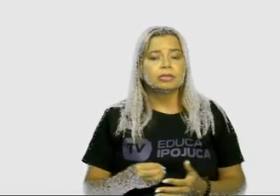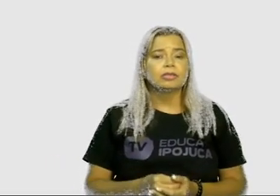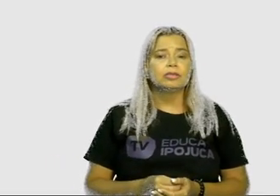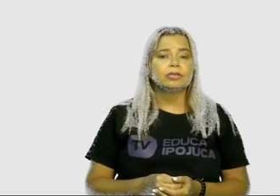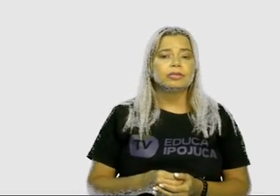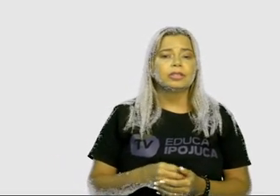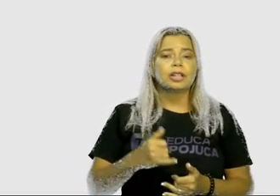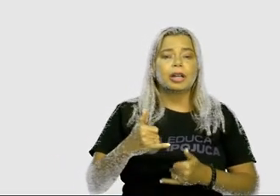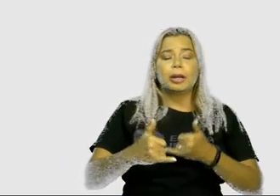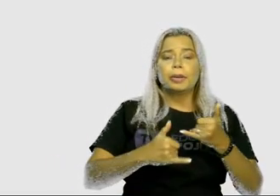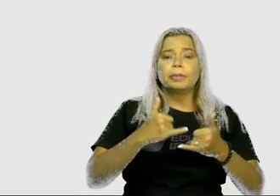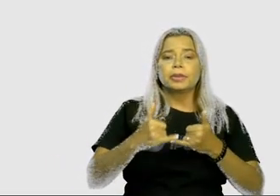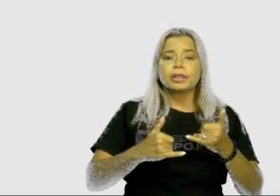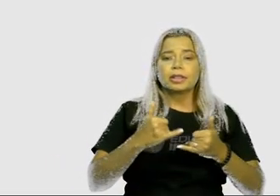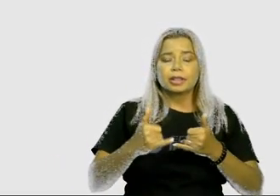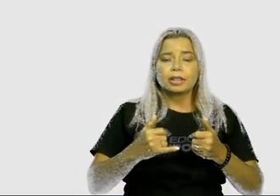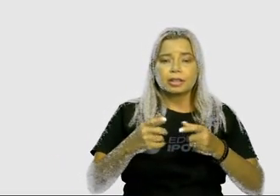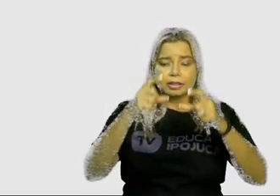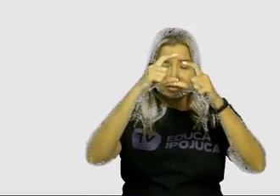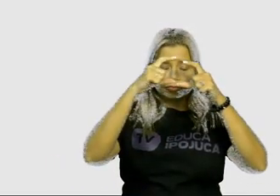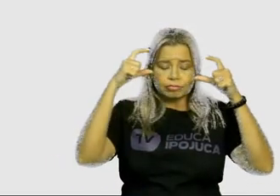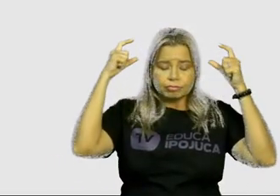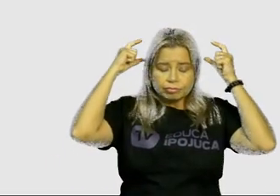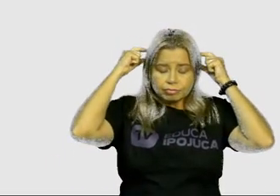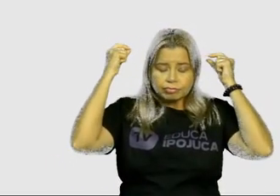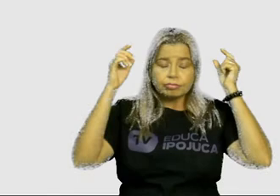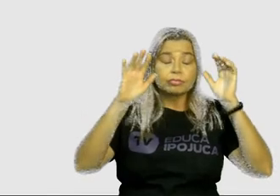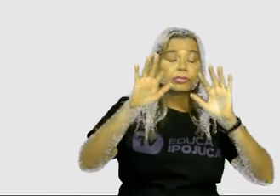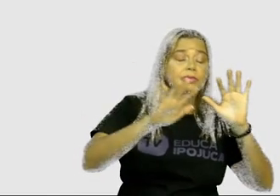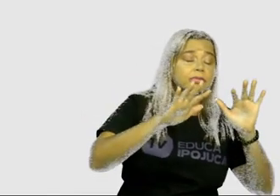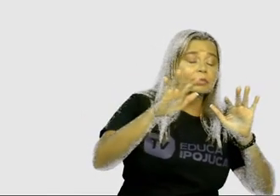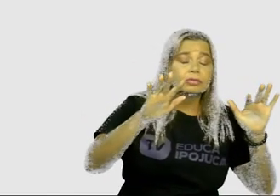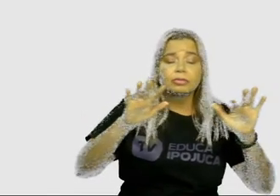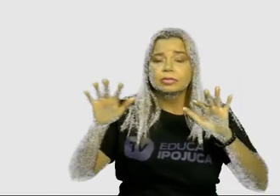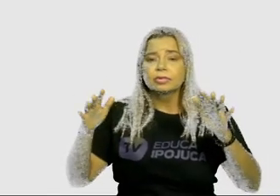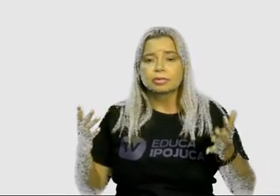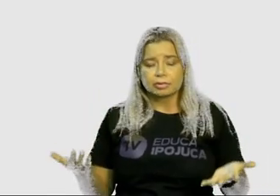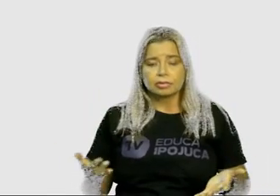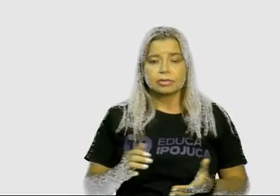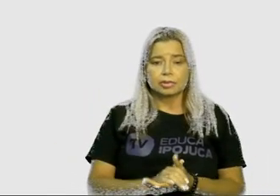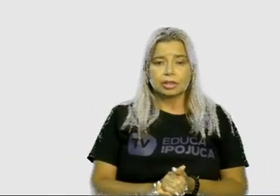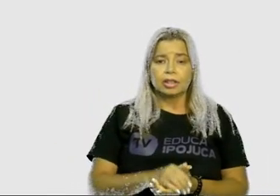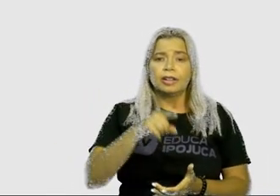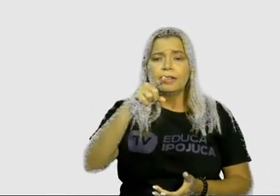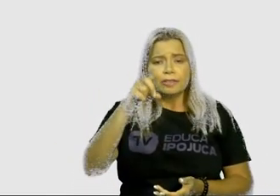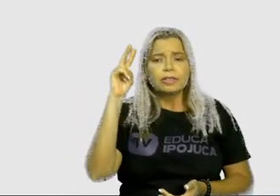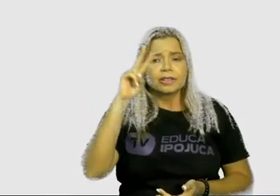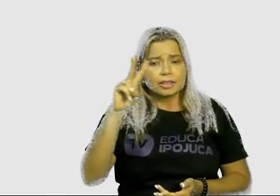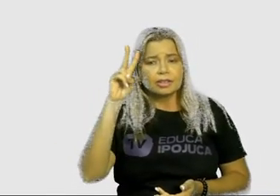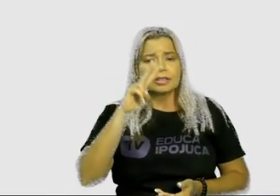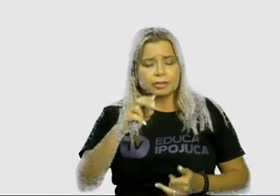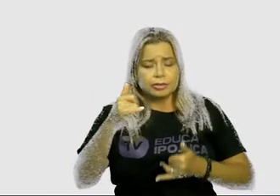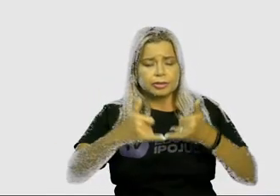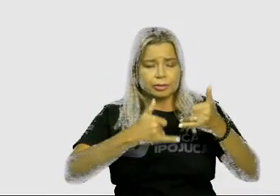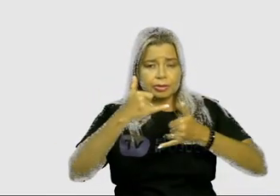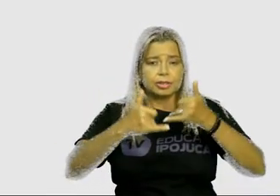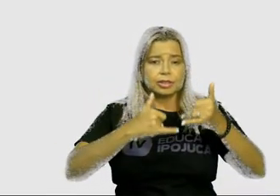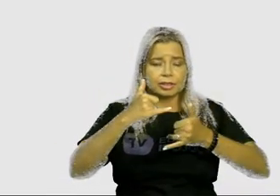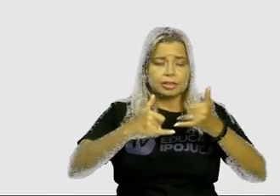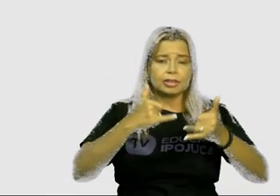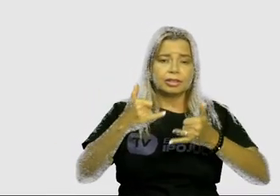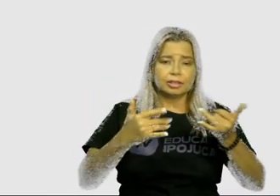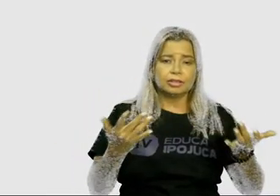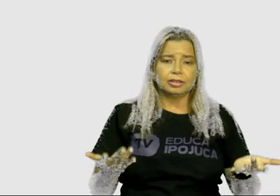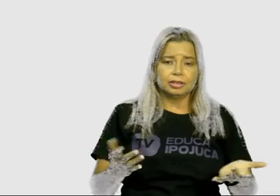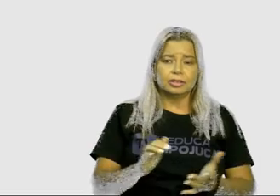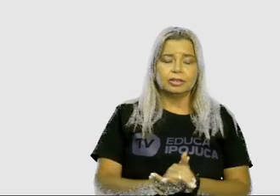A brincadeira da cabra cega. Vocês viram na abertura da nossa aula, pessoal brincando. E aqui a gente já tem a imagem, ó, que